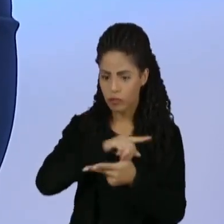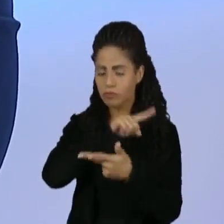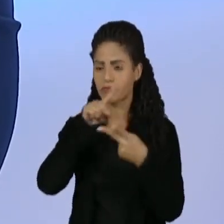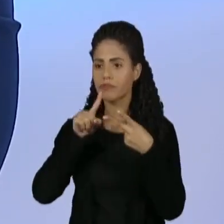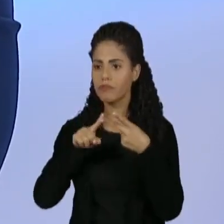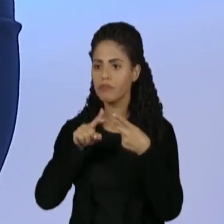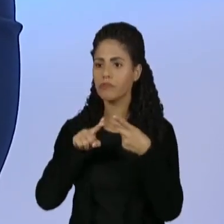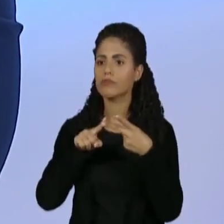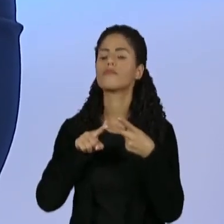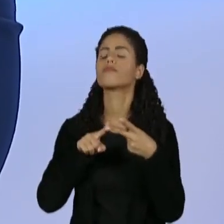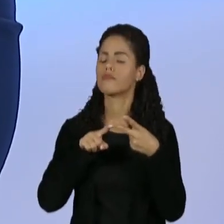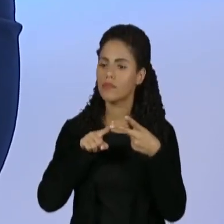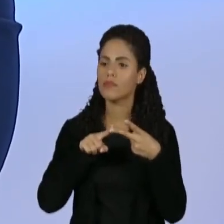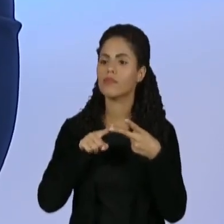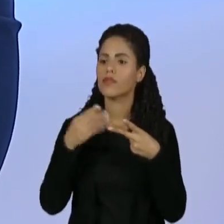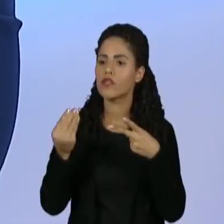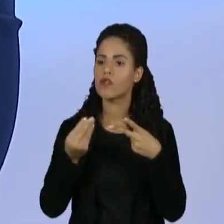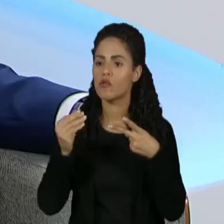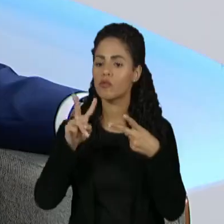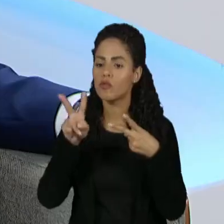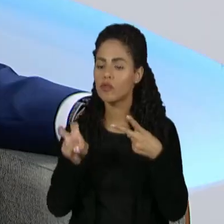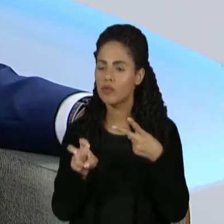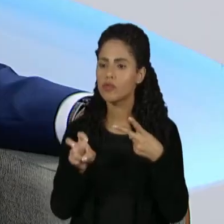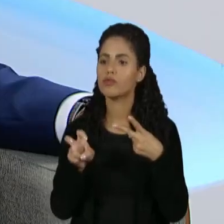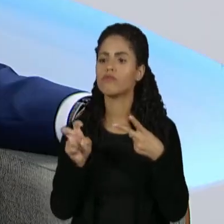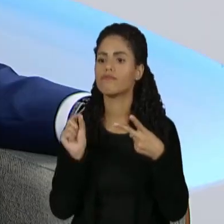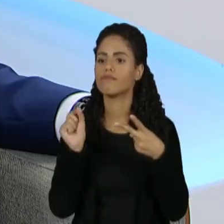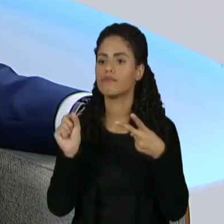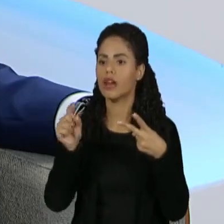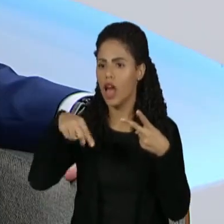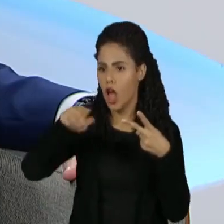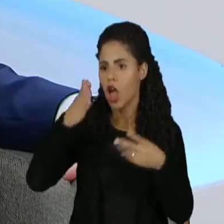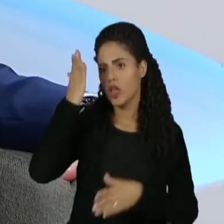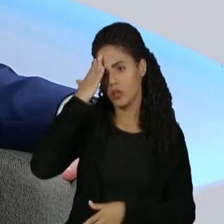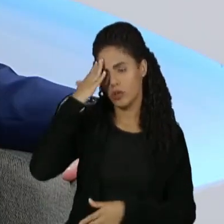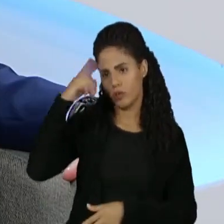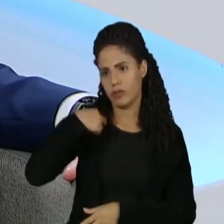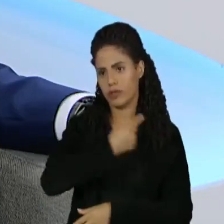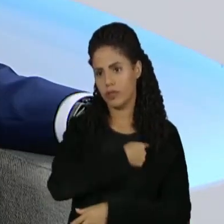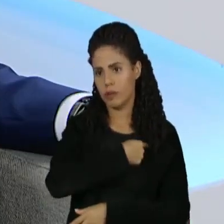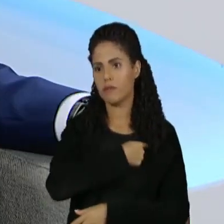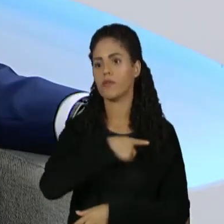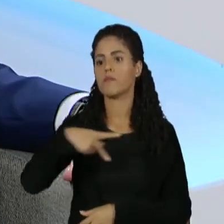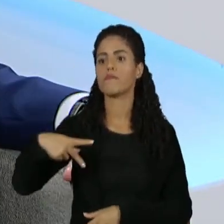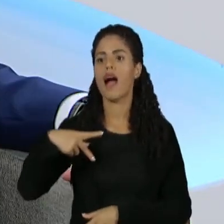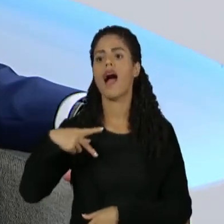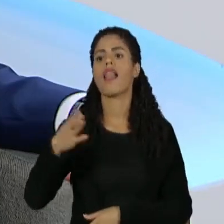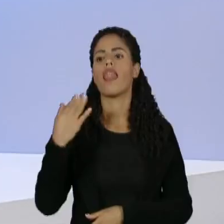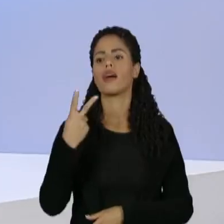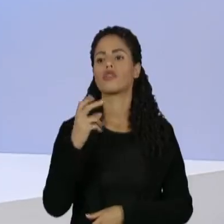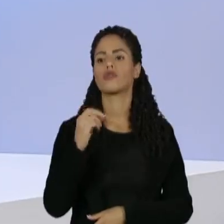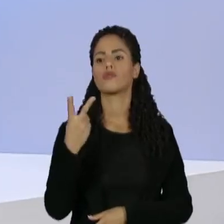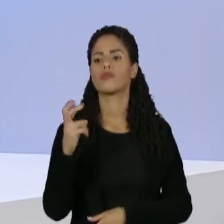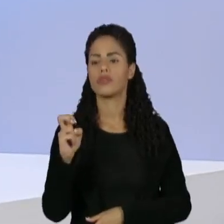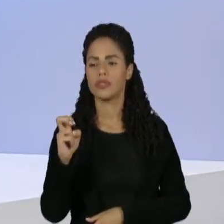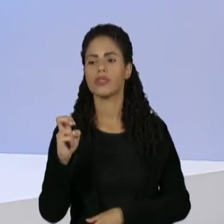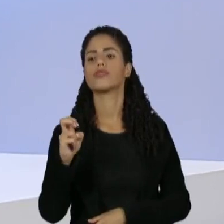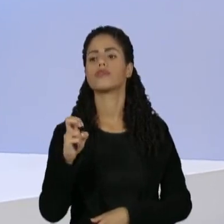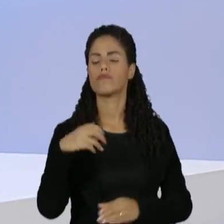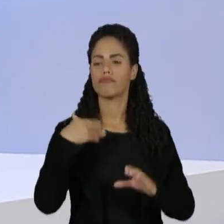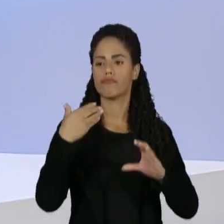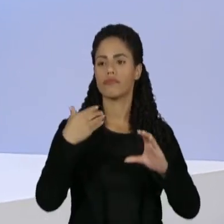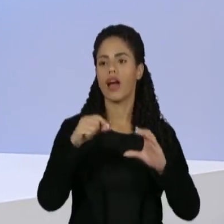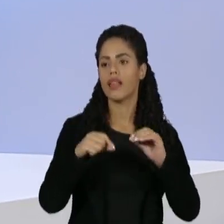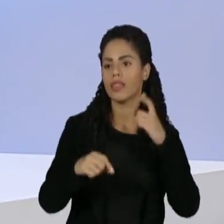pergunta que emendo, que é relacionada a isso, é, a gente sabe que o senhor é pré-candidato à presidência da Câmara em 2025. Até que ponto ter